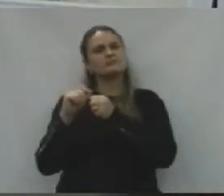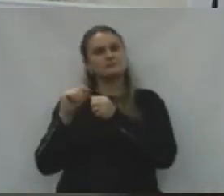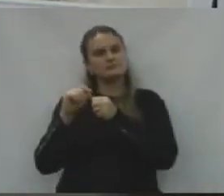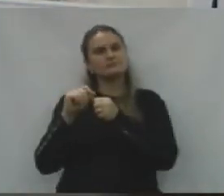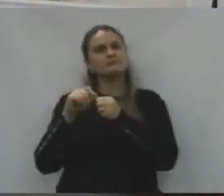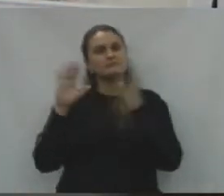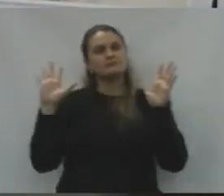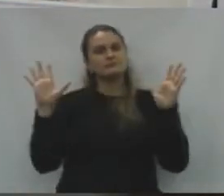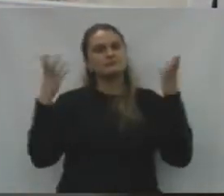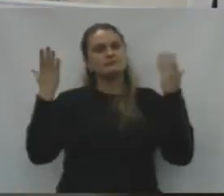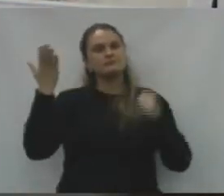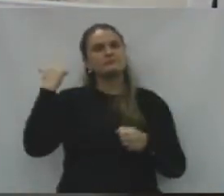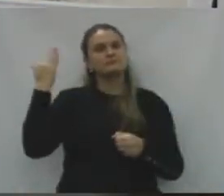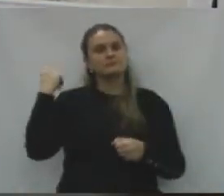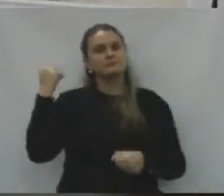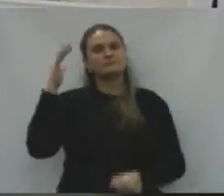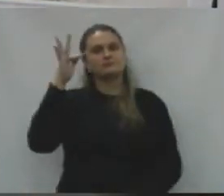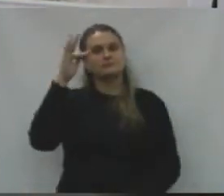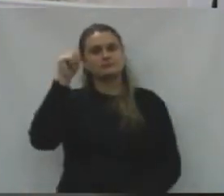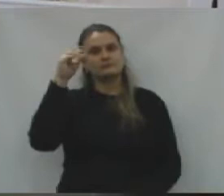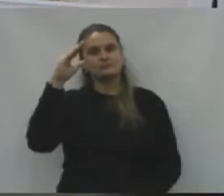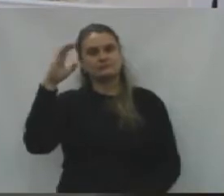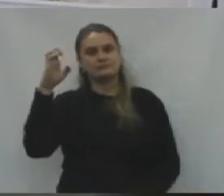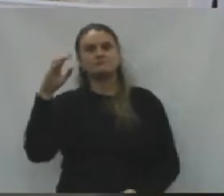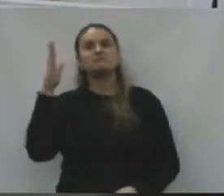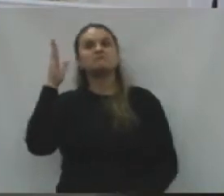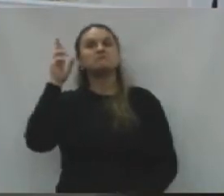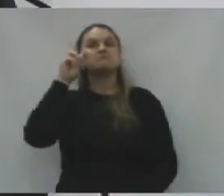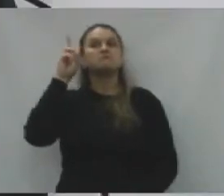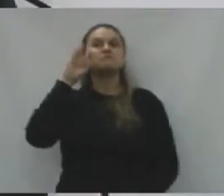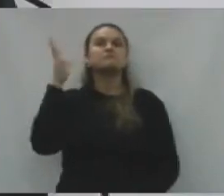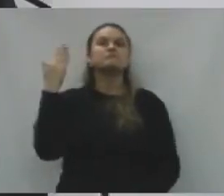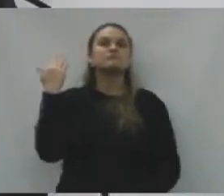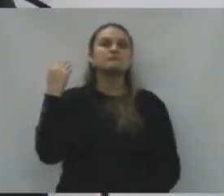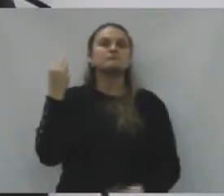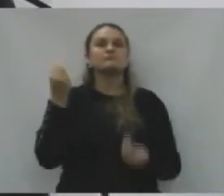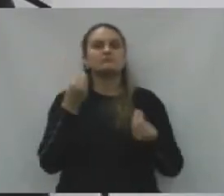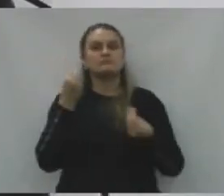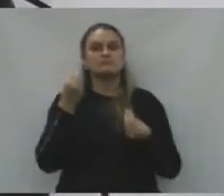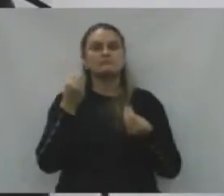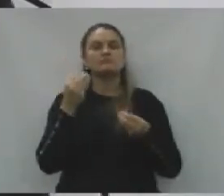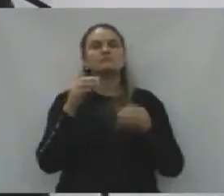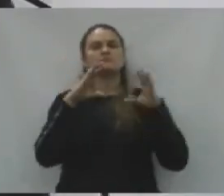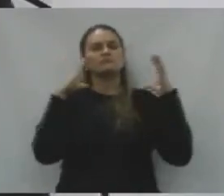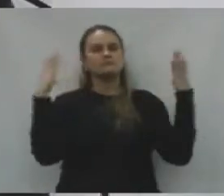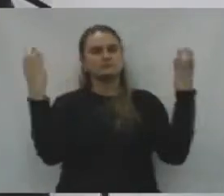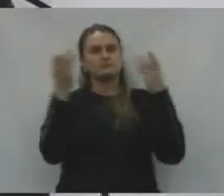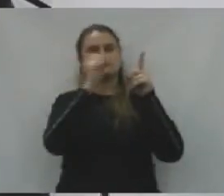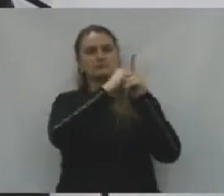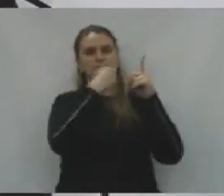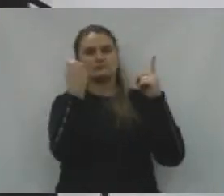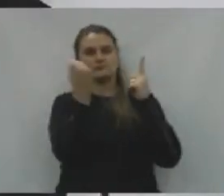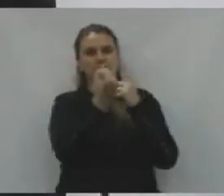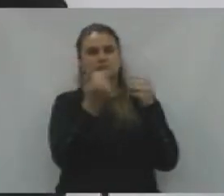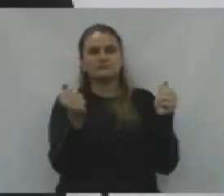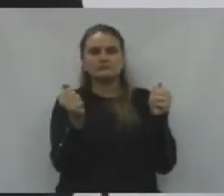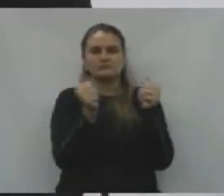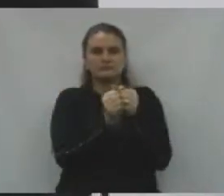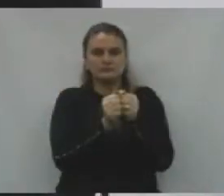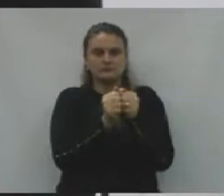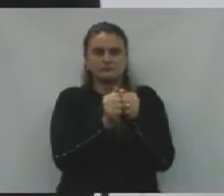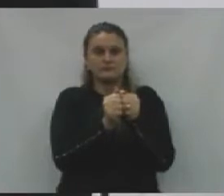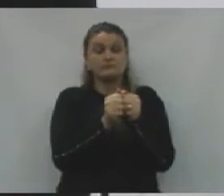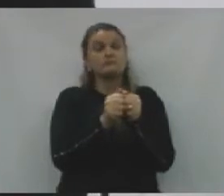sim, algumas festas ainda, a antiga face, alguns aqui devem recordar, em que a comunidade estava junto da